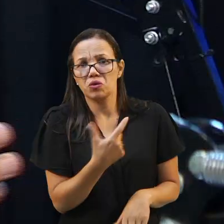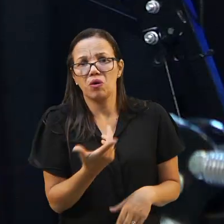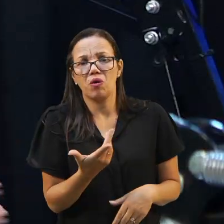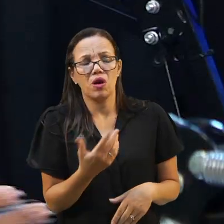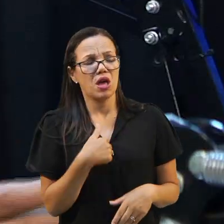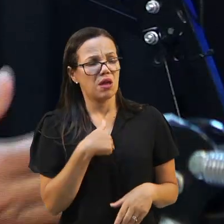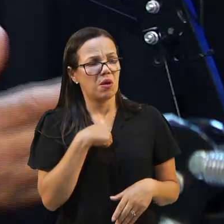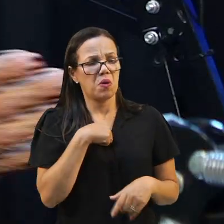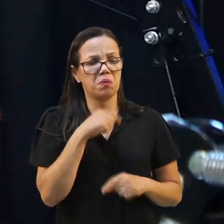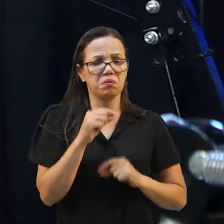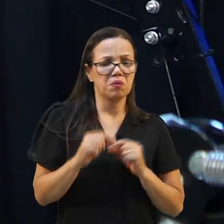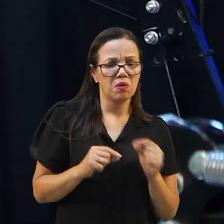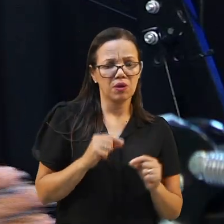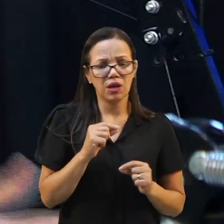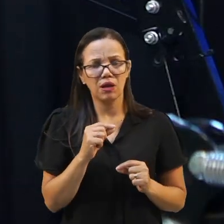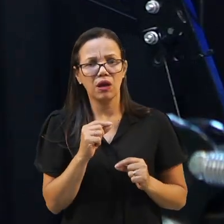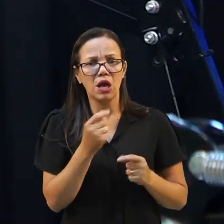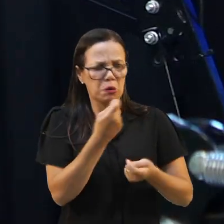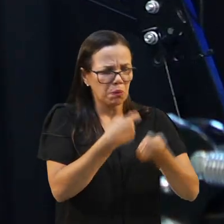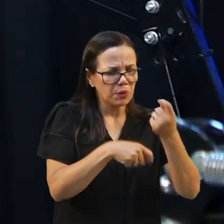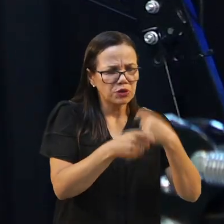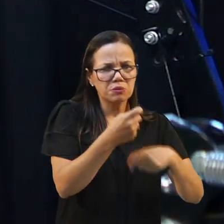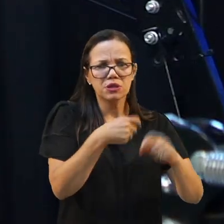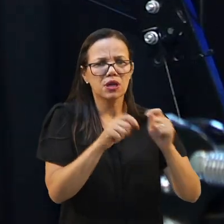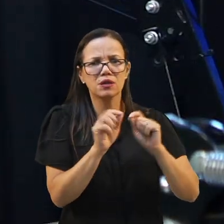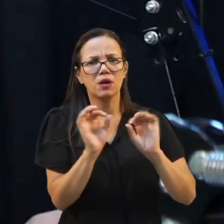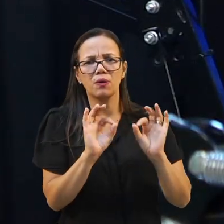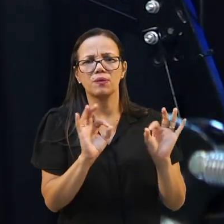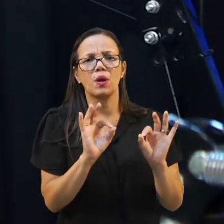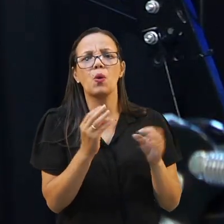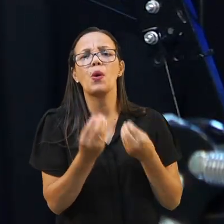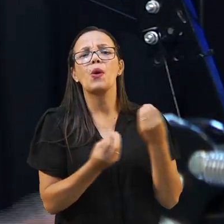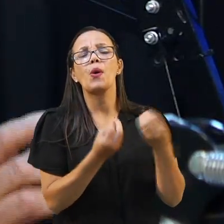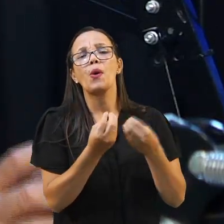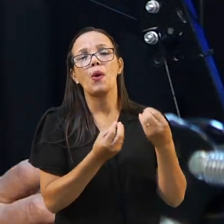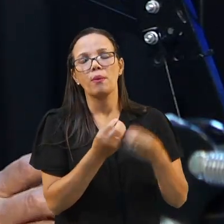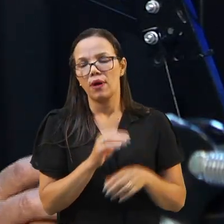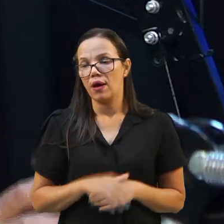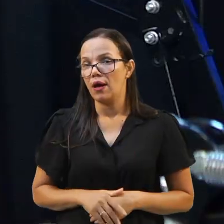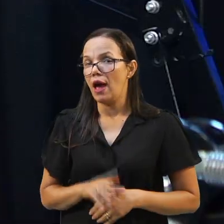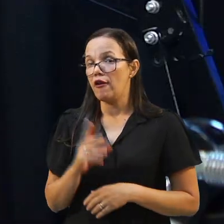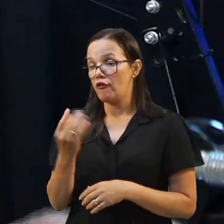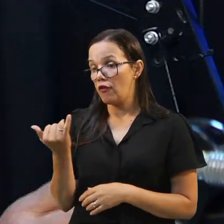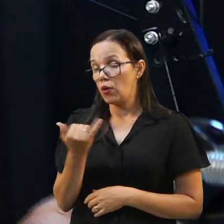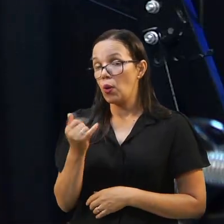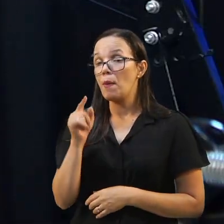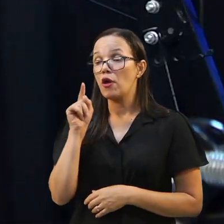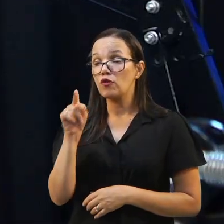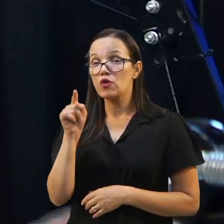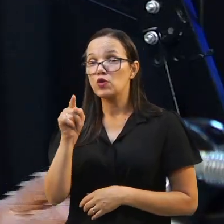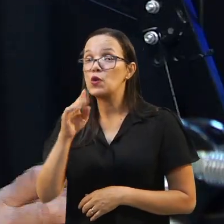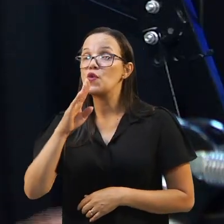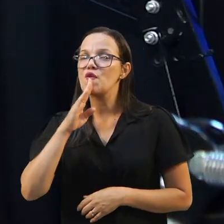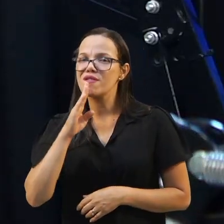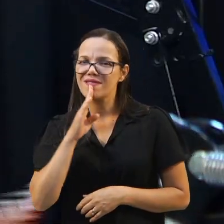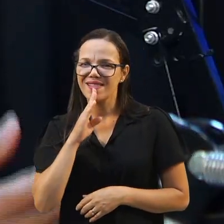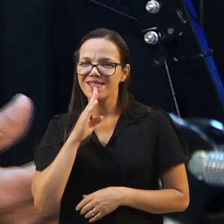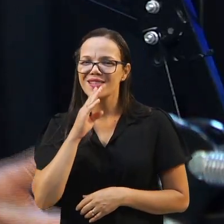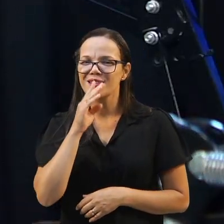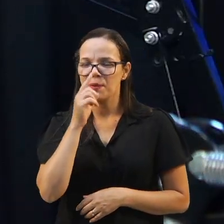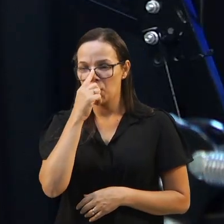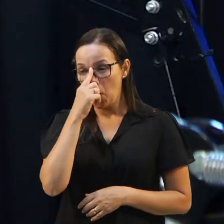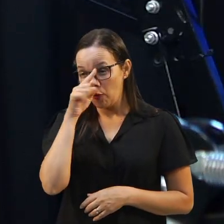estou naquela administração. Como que eu vou? Ele falou, não, mas pelo seu conhecimento